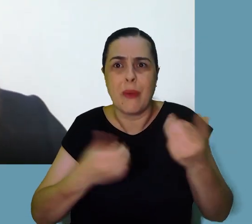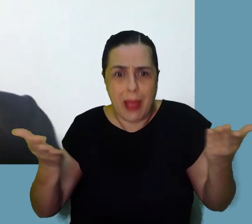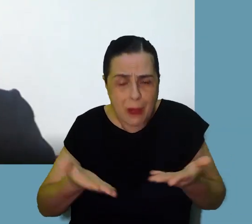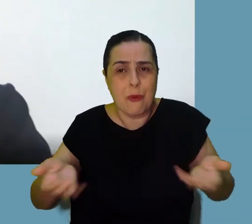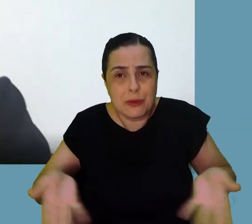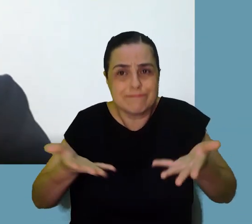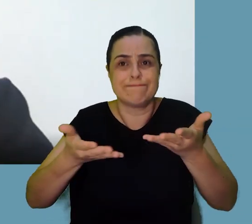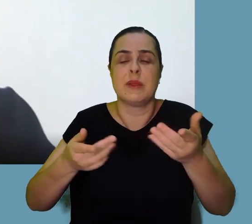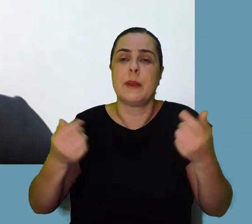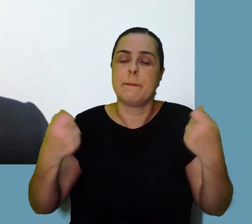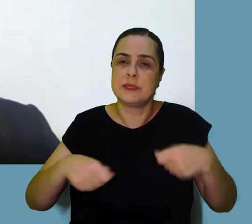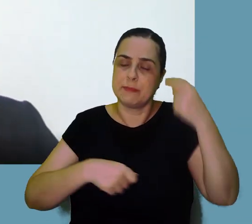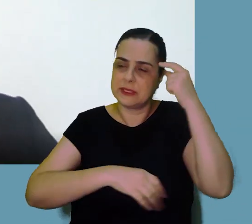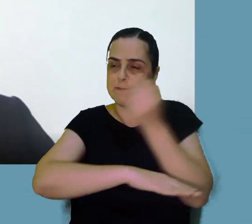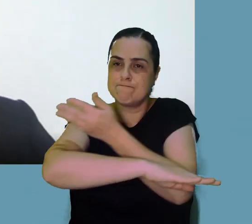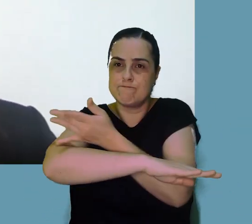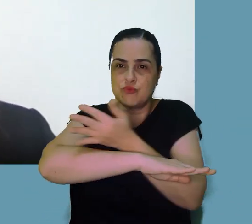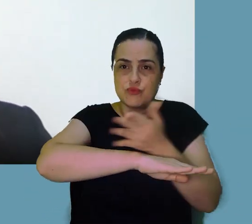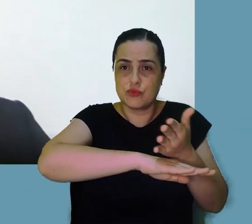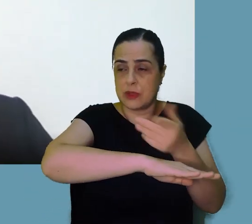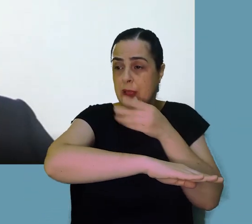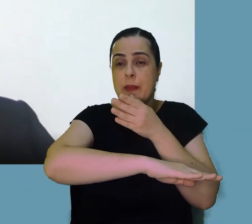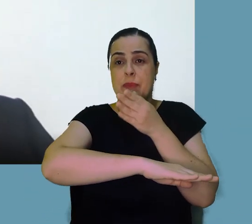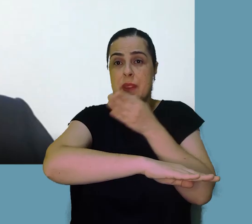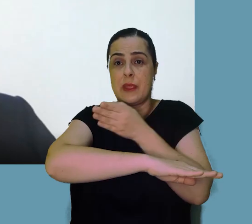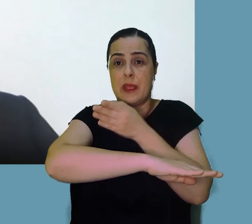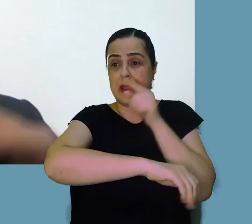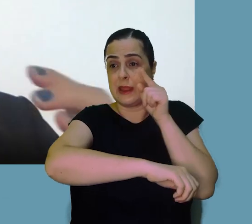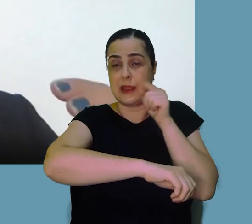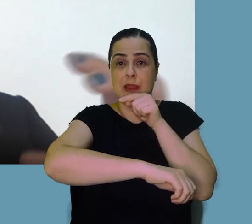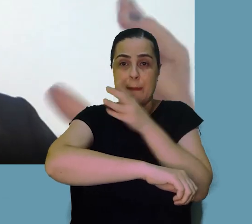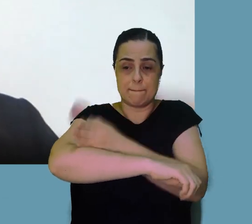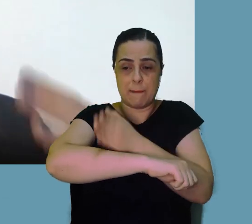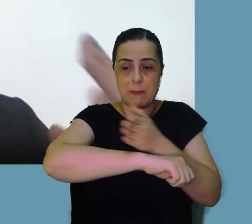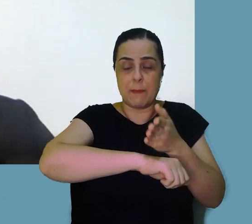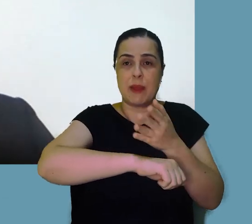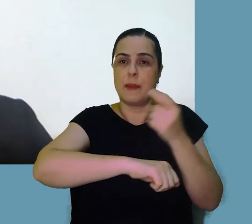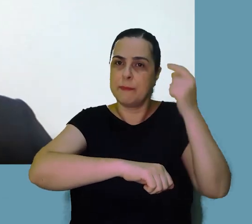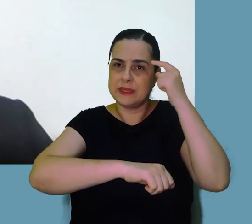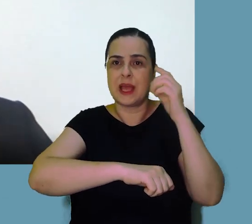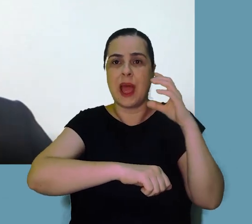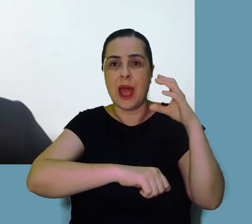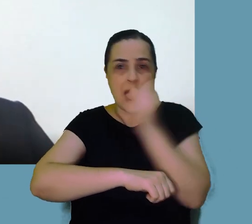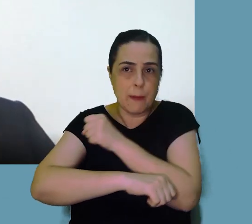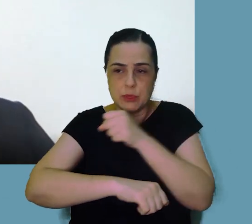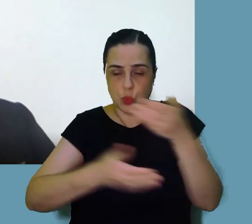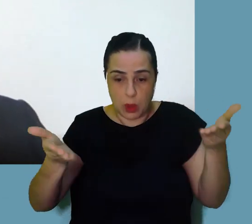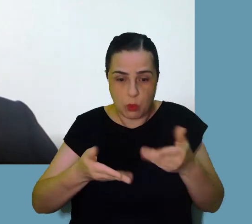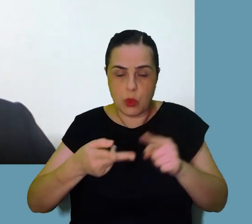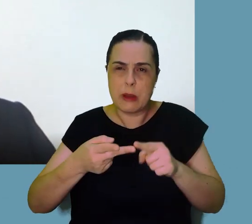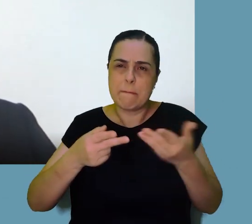urgentes, de médio e de longo prazo, pensando em políticas públicas e outras estruturas. E aí, olhando para essa régua, que medidas que você vê que